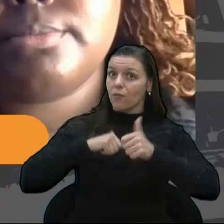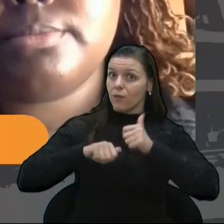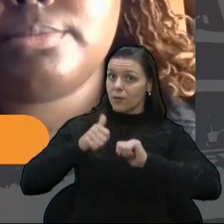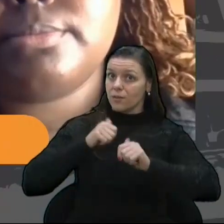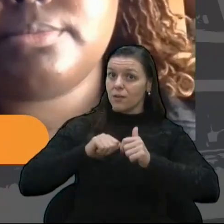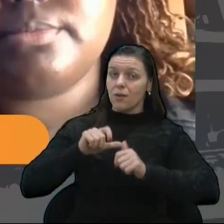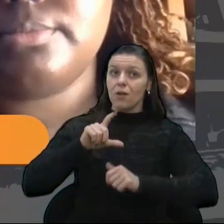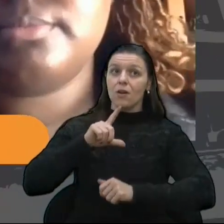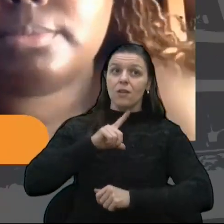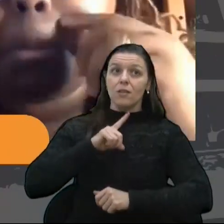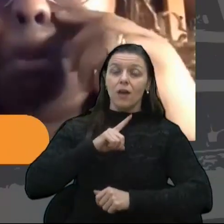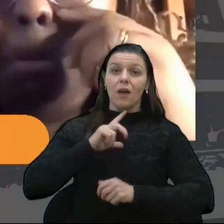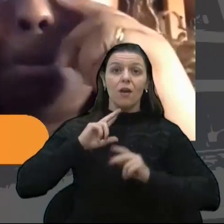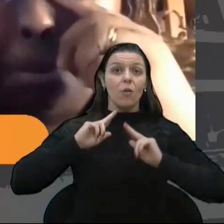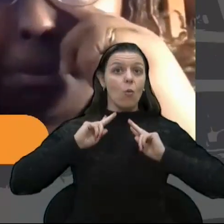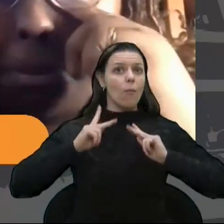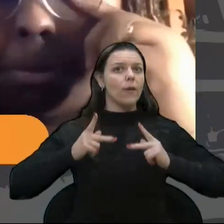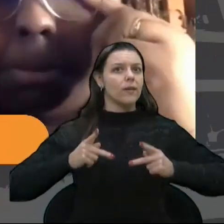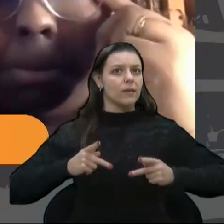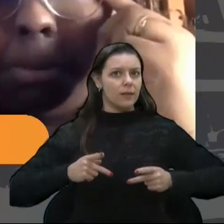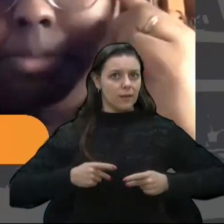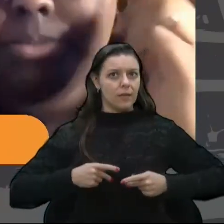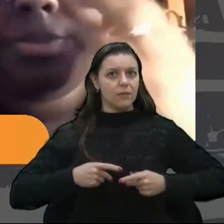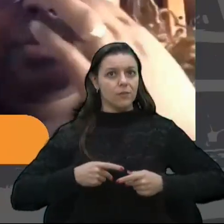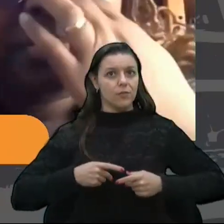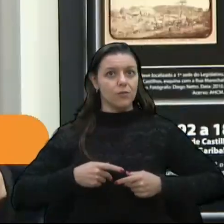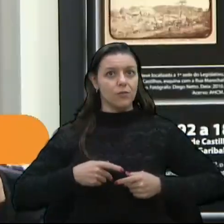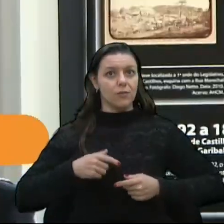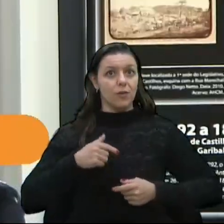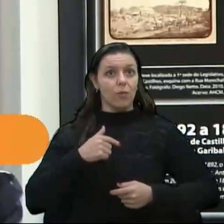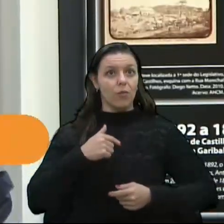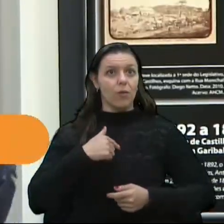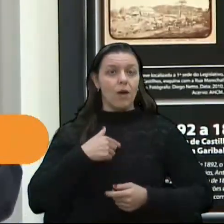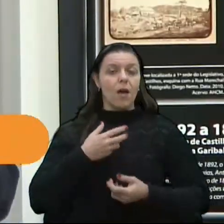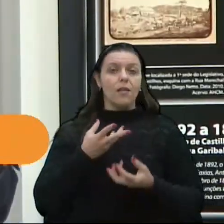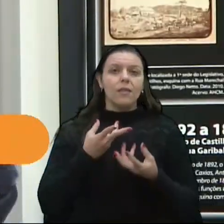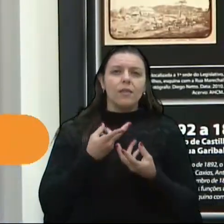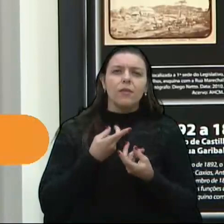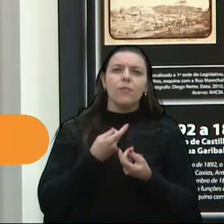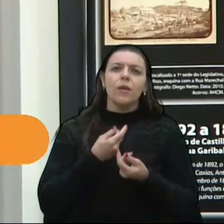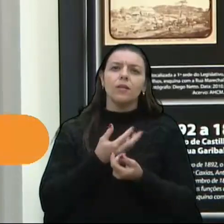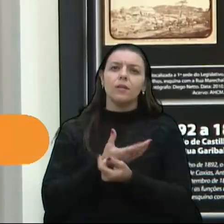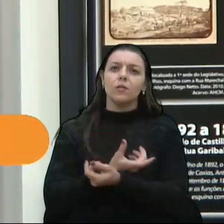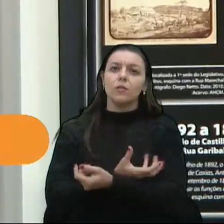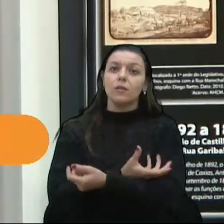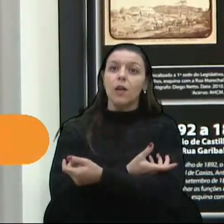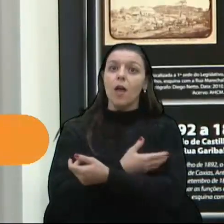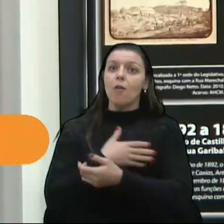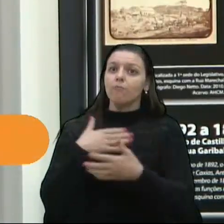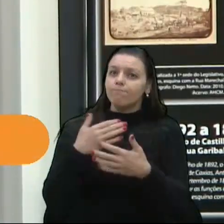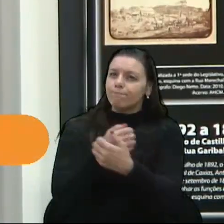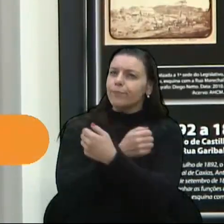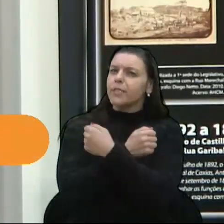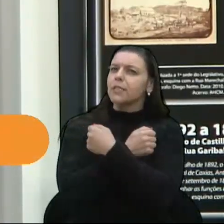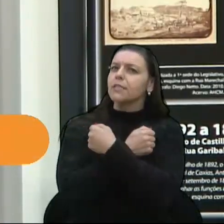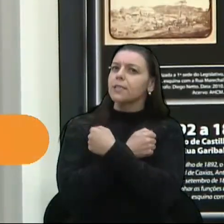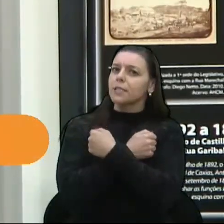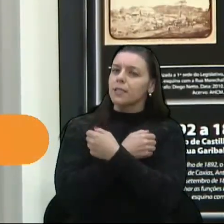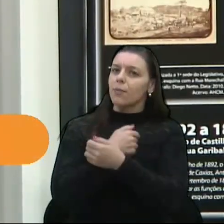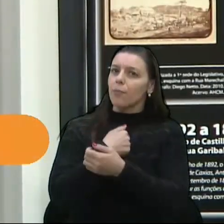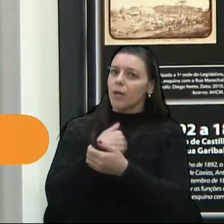humano. Então, tu se sensibilizou, né, e disse, vou abraçar essa causa.